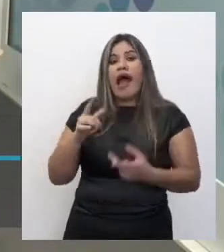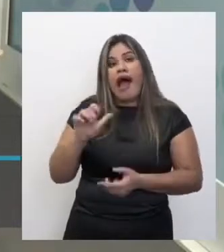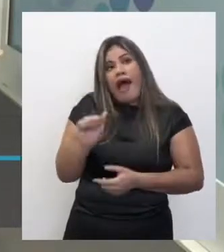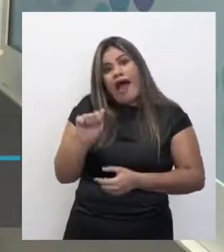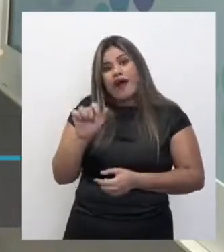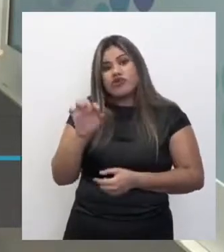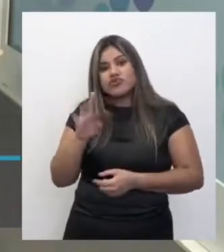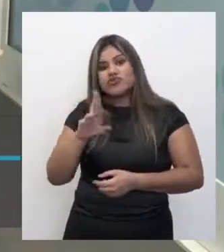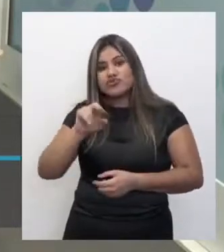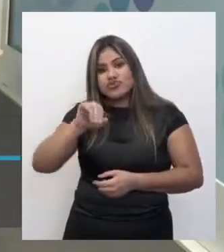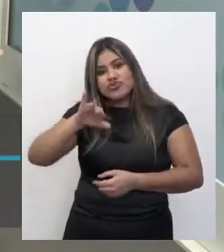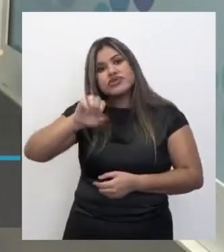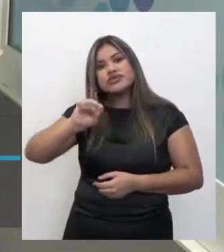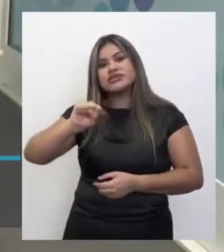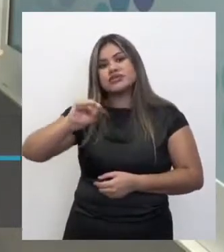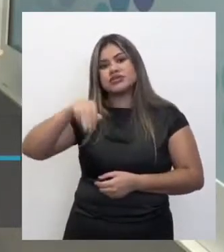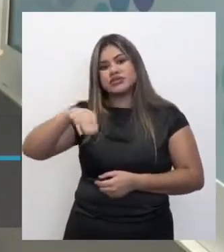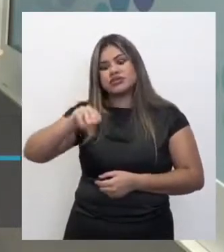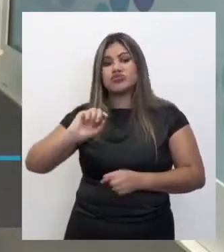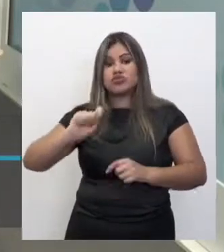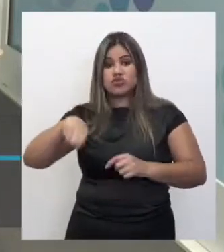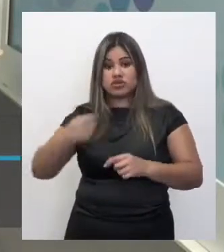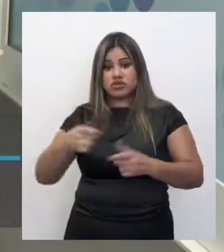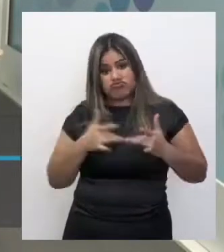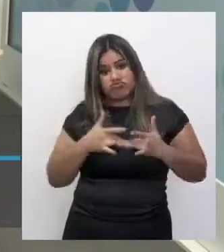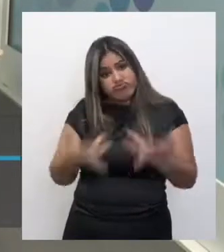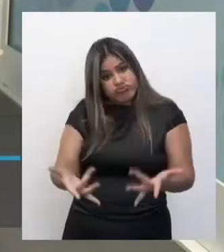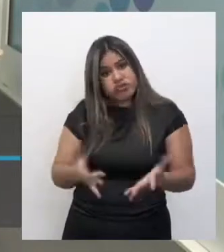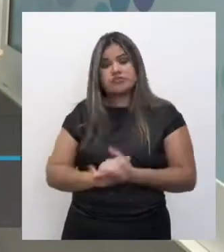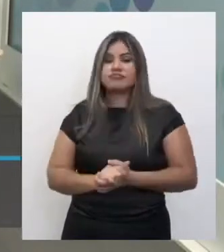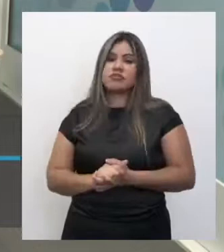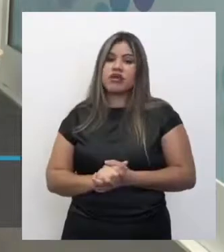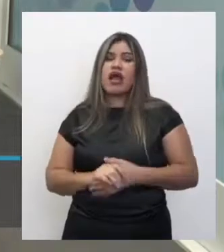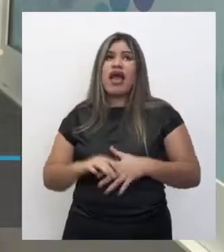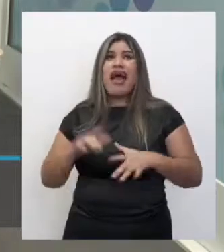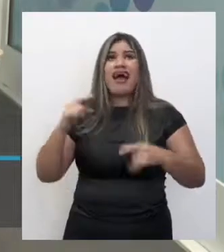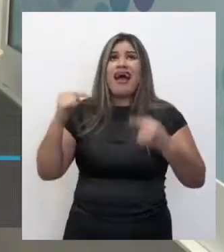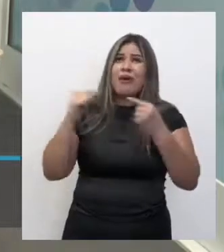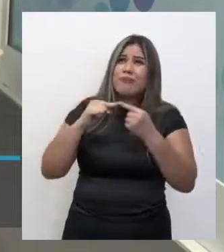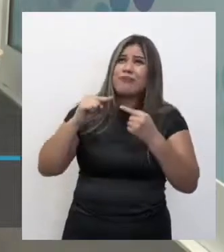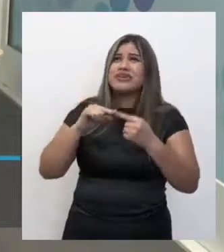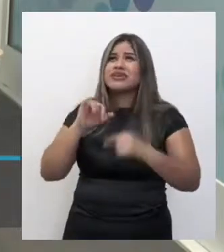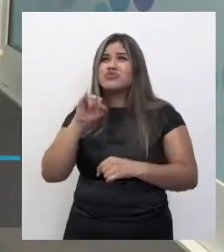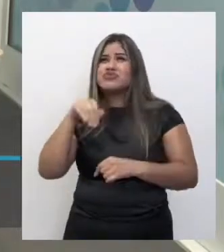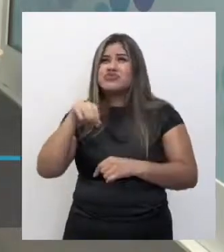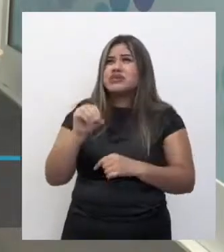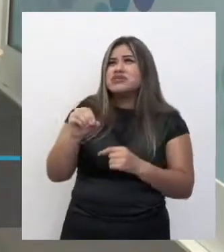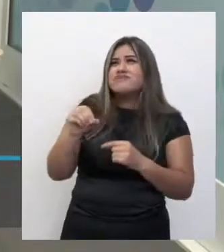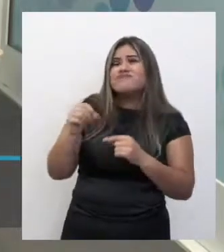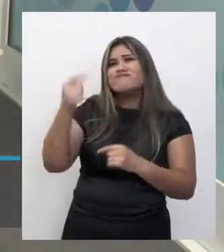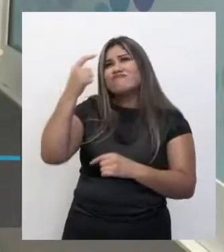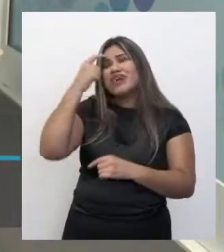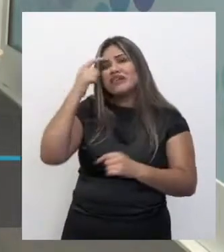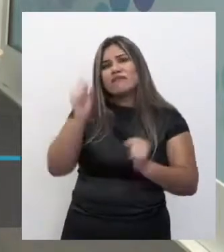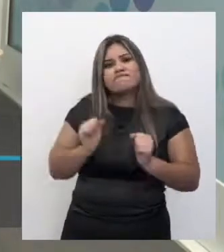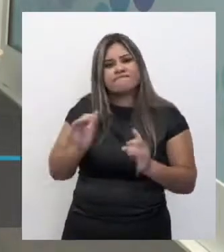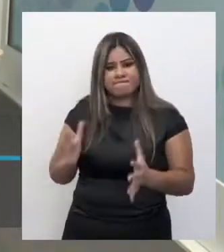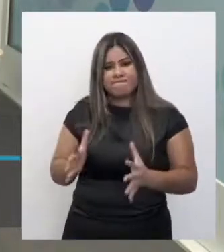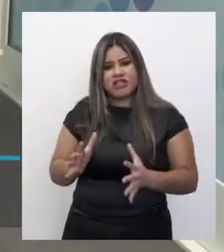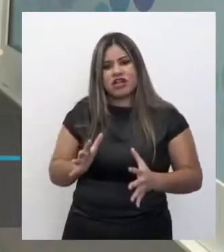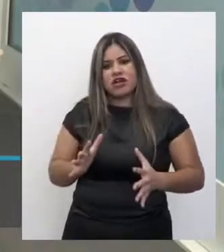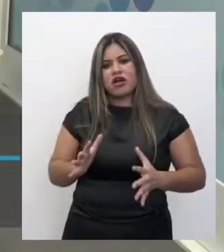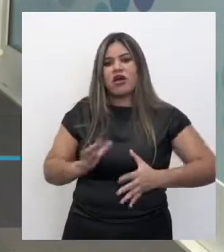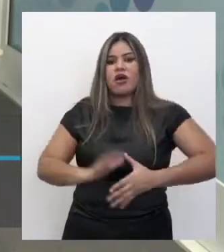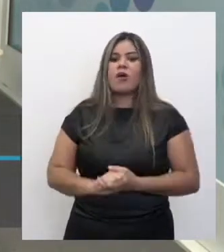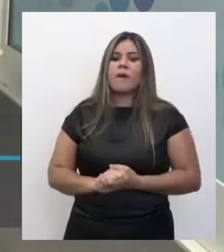é mais como uma forma de pensar ou de agir. Isso. Então o ismo é isso, forma de pensar ou agir. As pessoas falam que o ismo